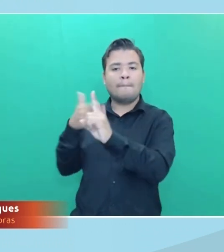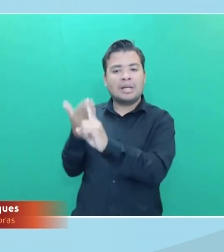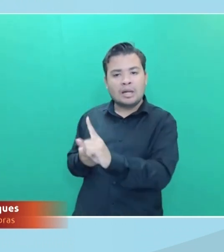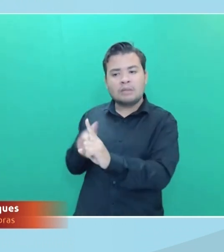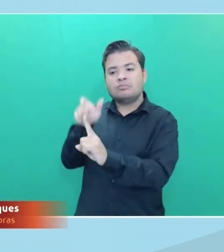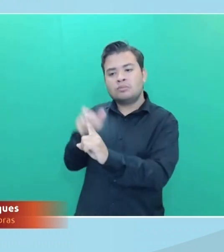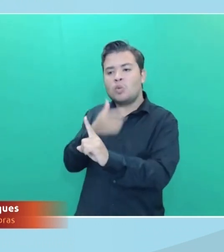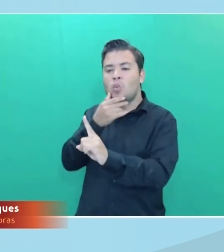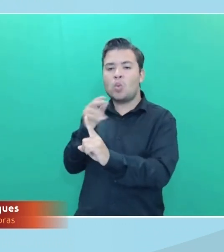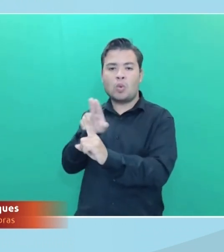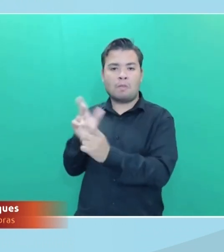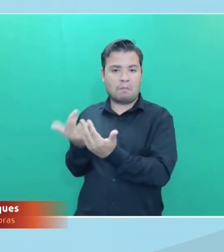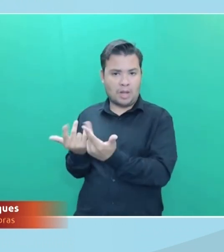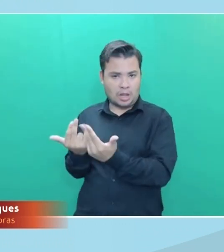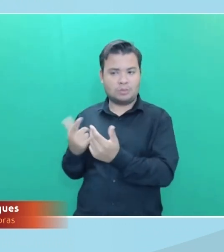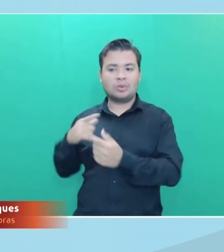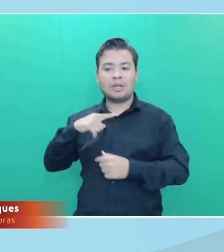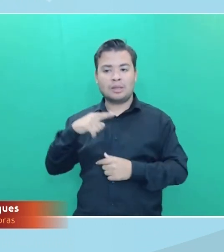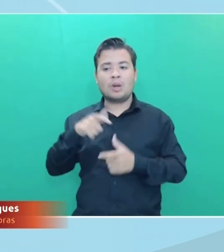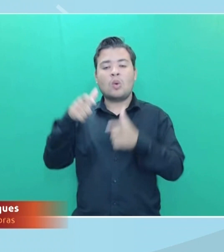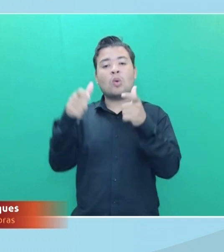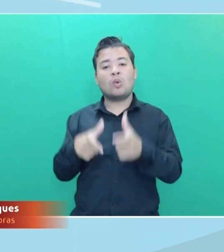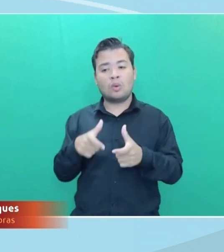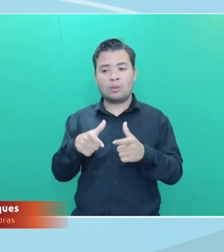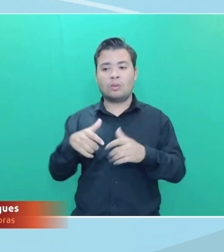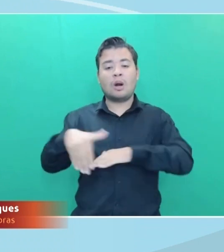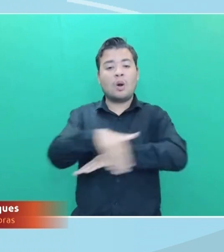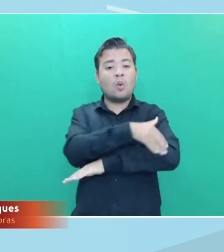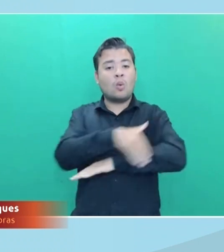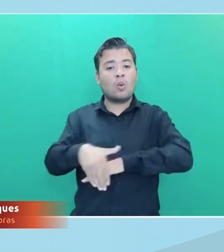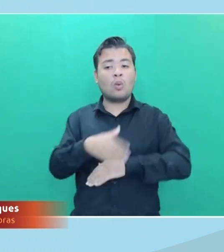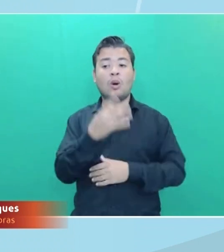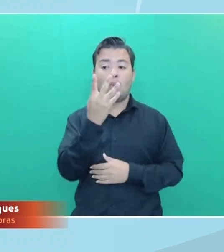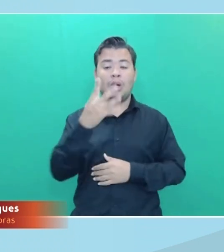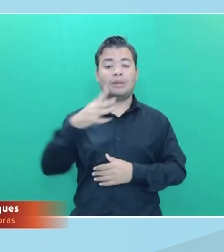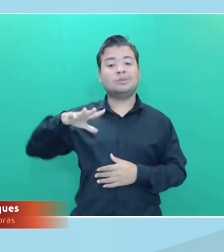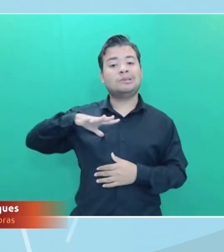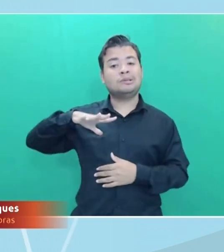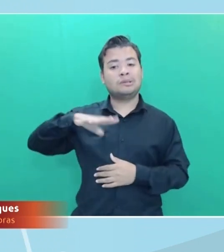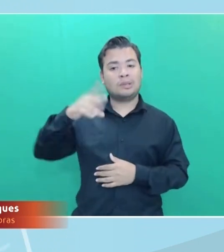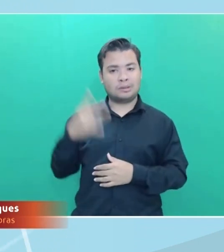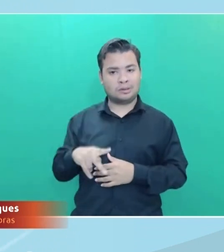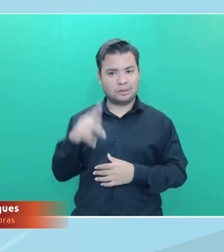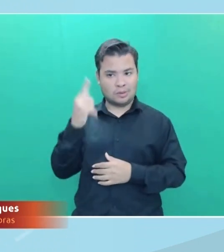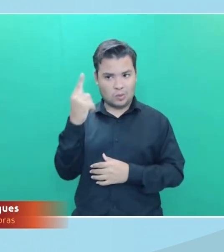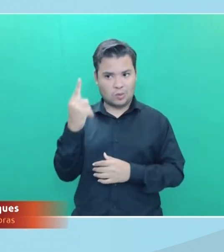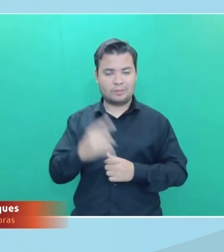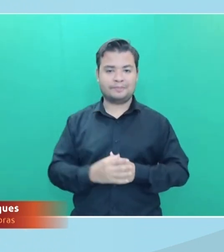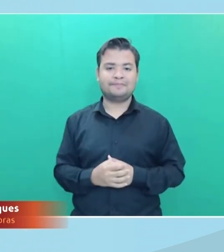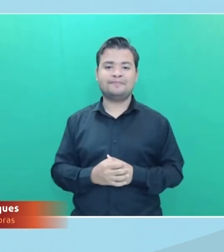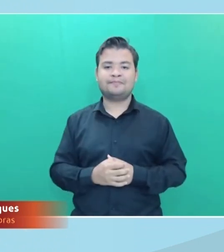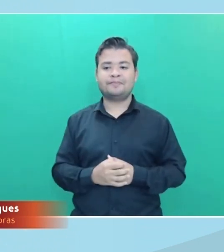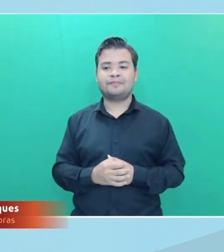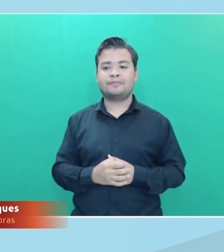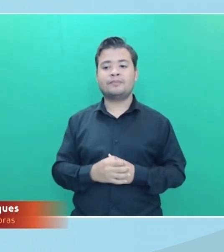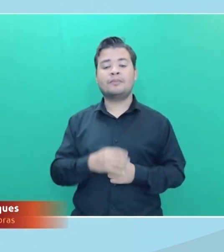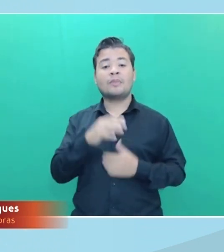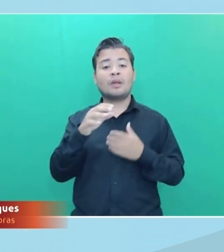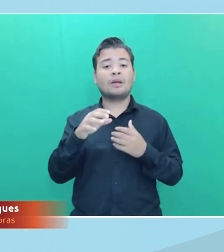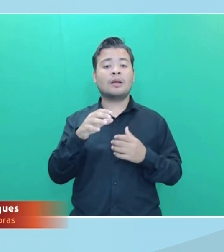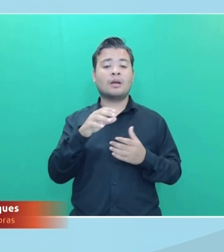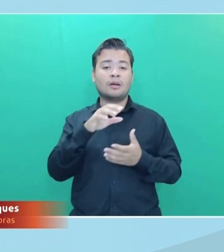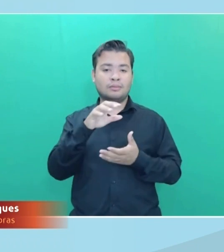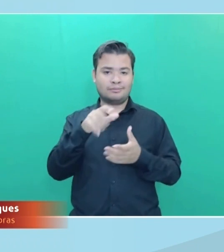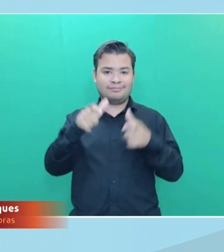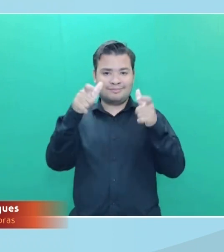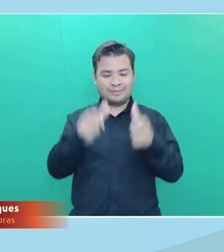no edifício Parthenon Center, na Rua 4, no centro. A Vila Cultural Cora Coralina